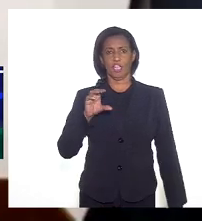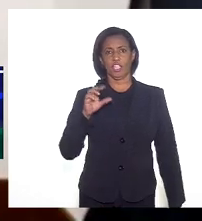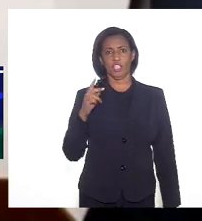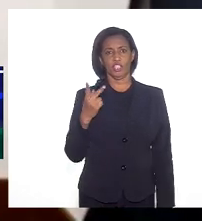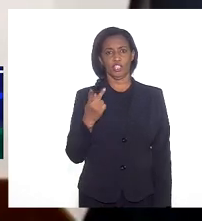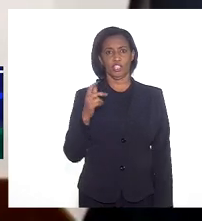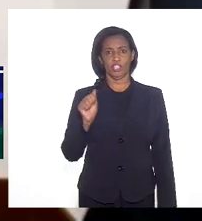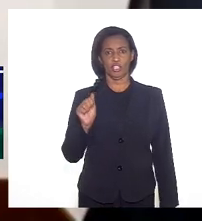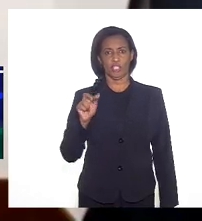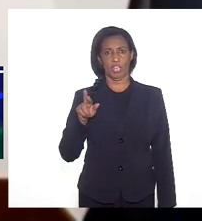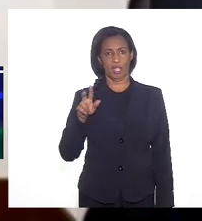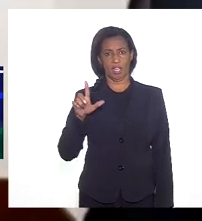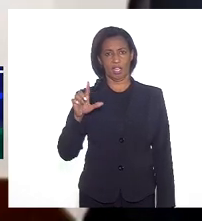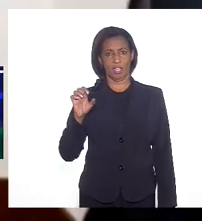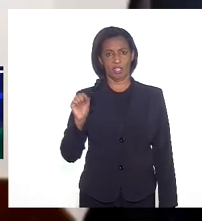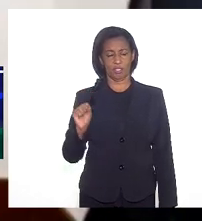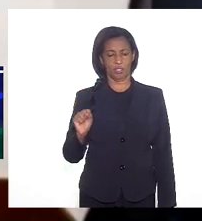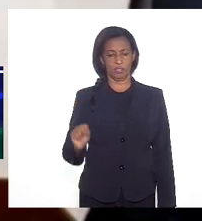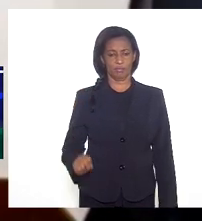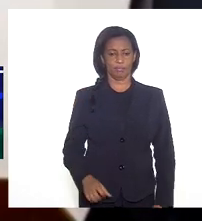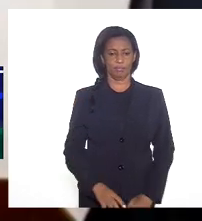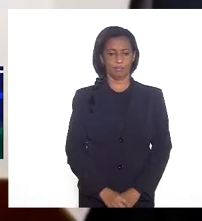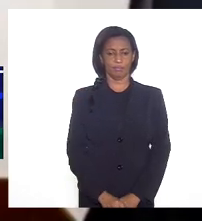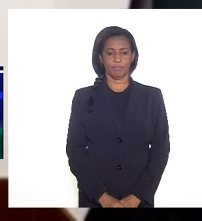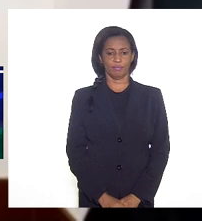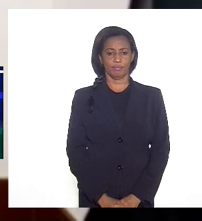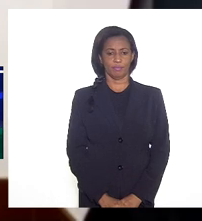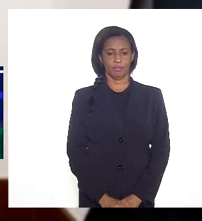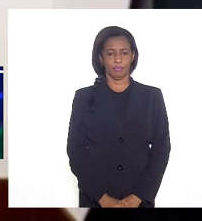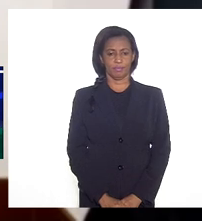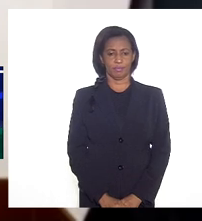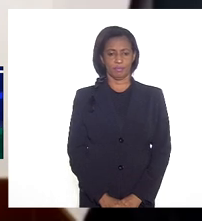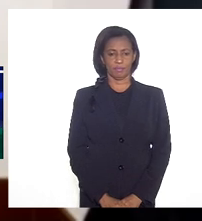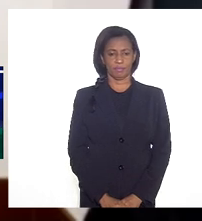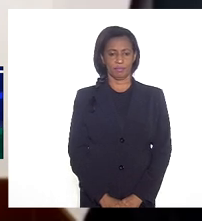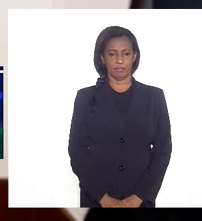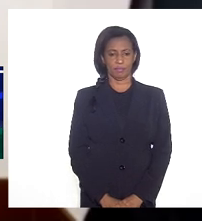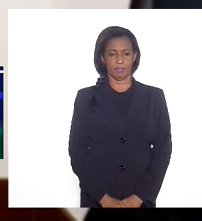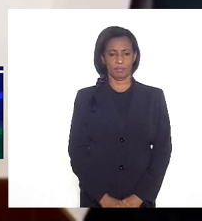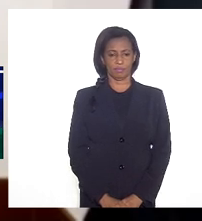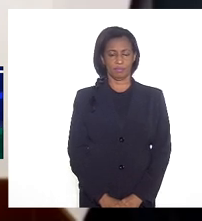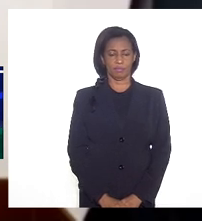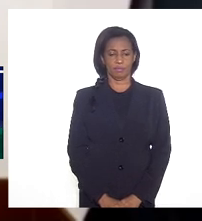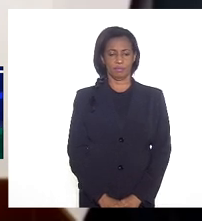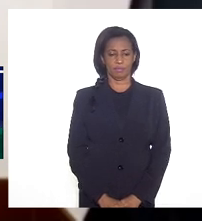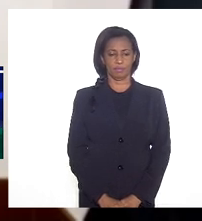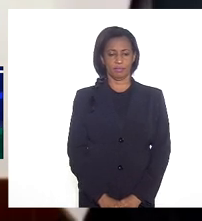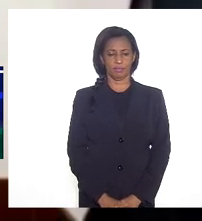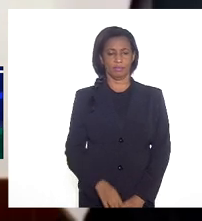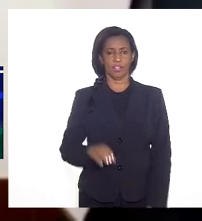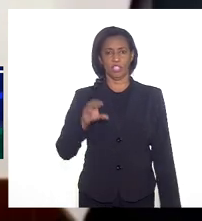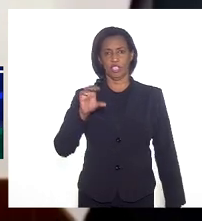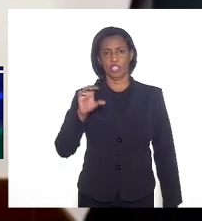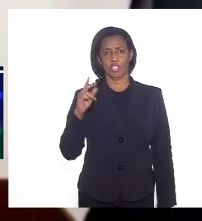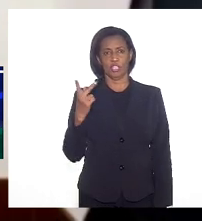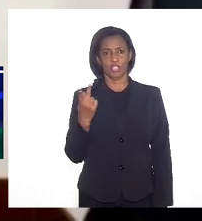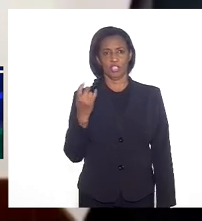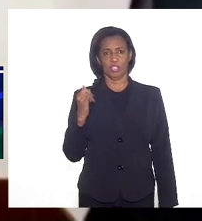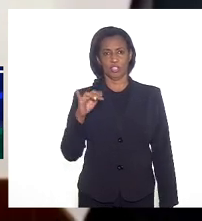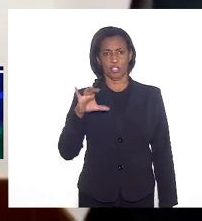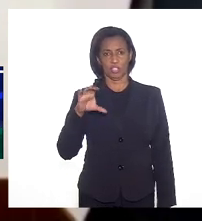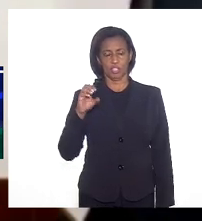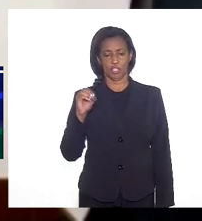Batista deputado Charles Batista deputado Chico Machado